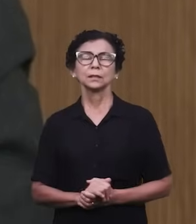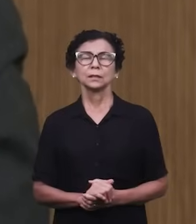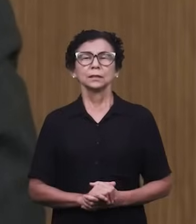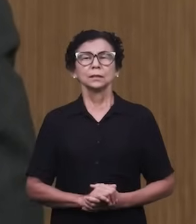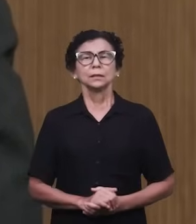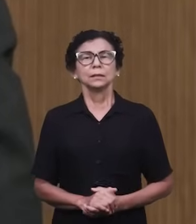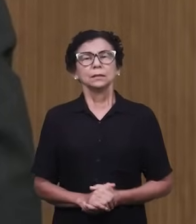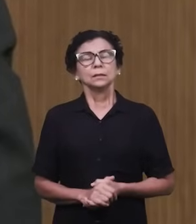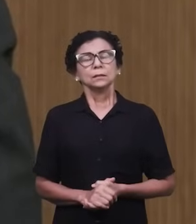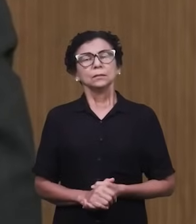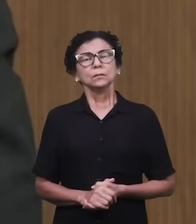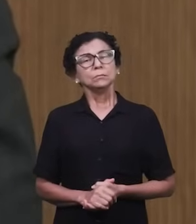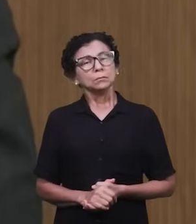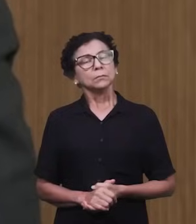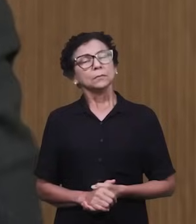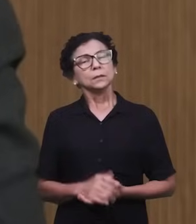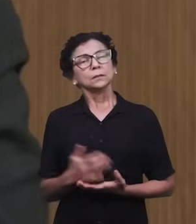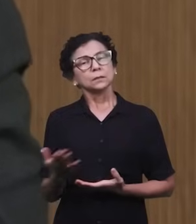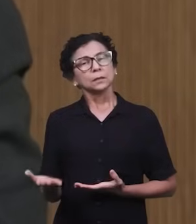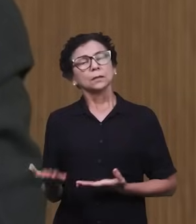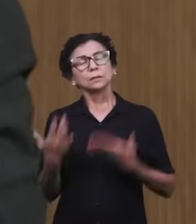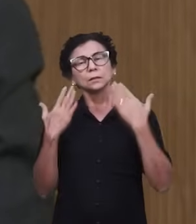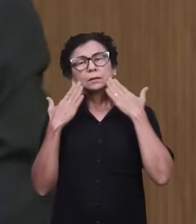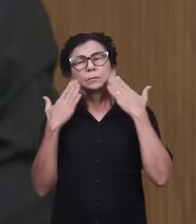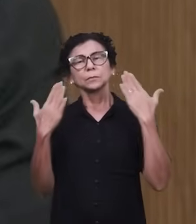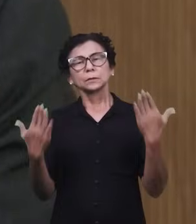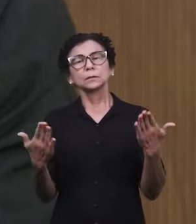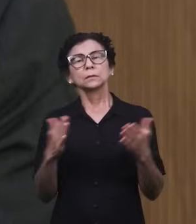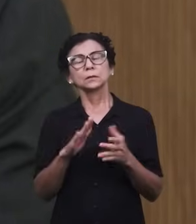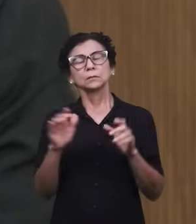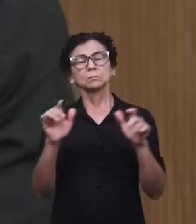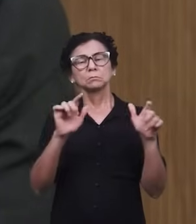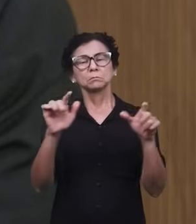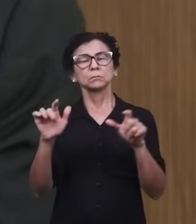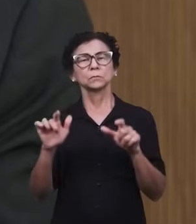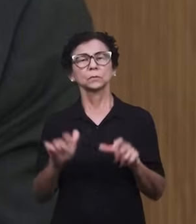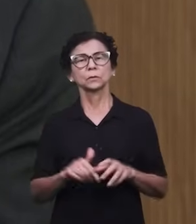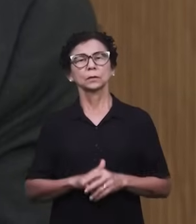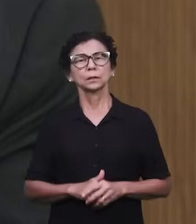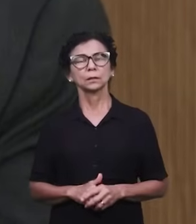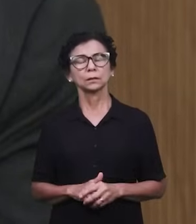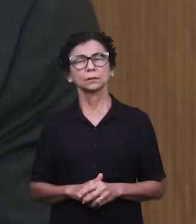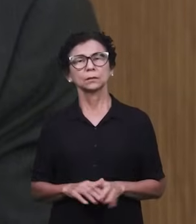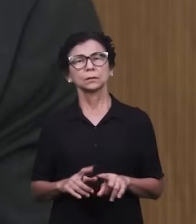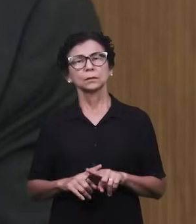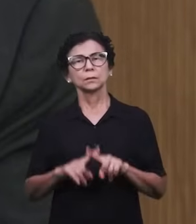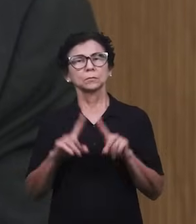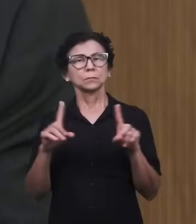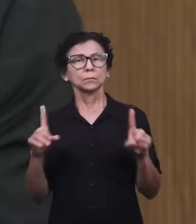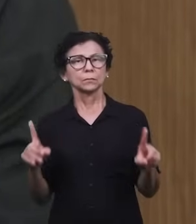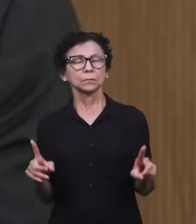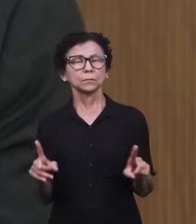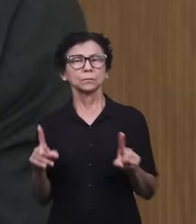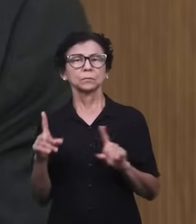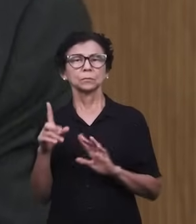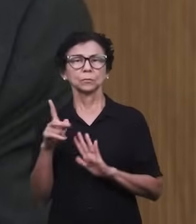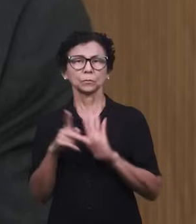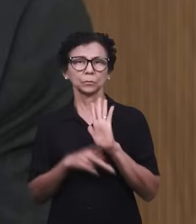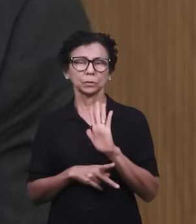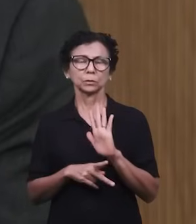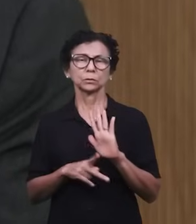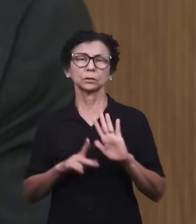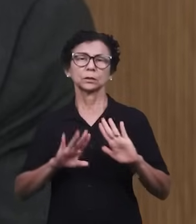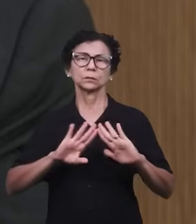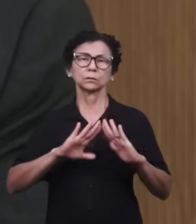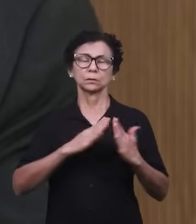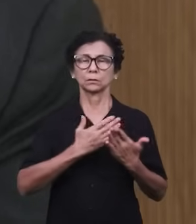eram tocadas, o Senhor estava fazendo as pessoas ouvirem. Então tem uma operação do Senhor. Num recital, por exemplo, no